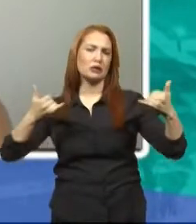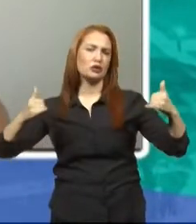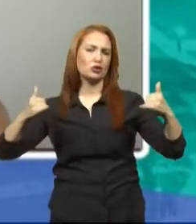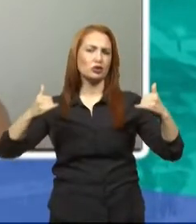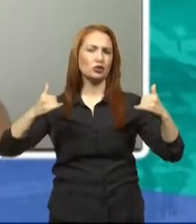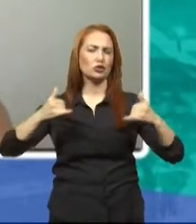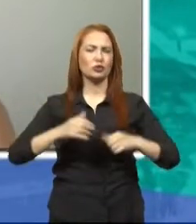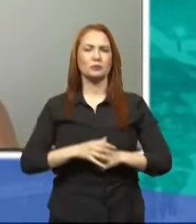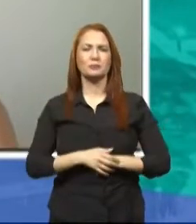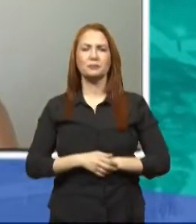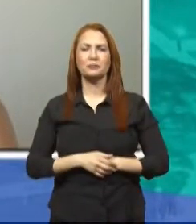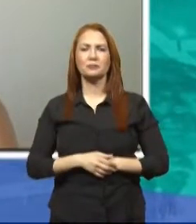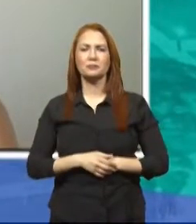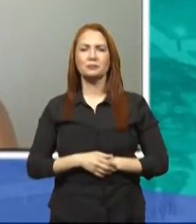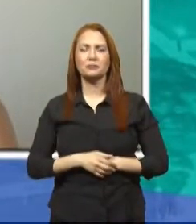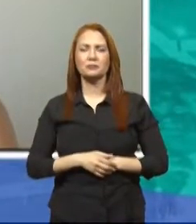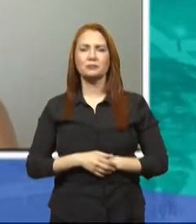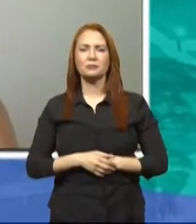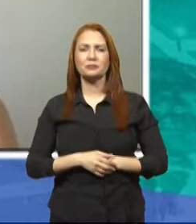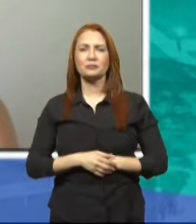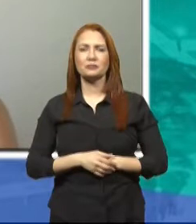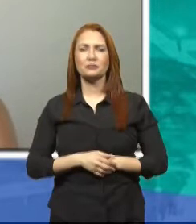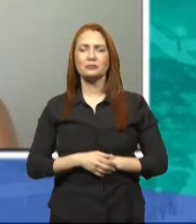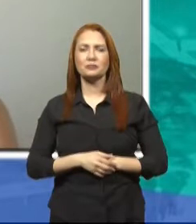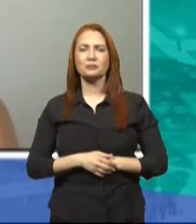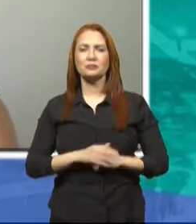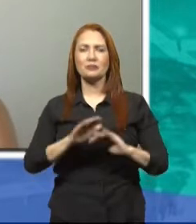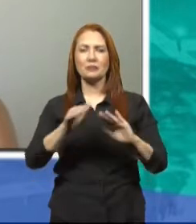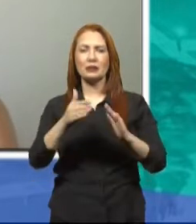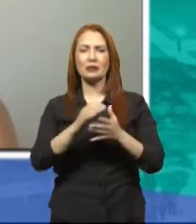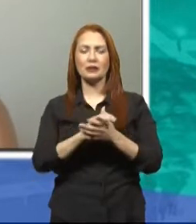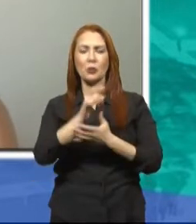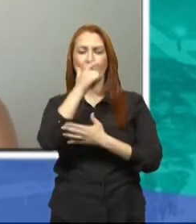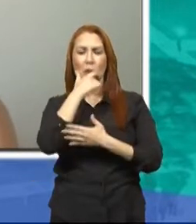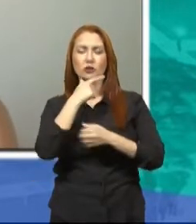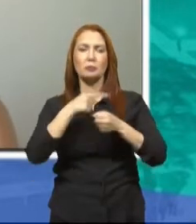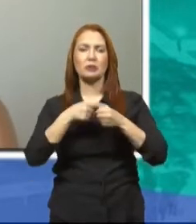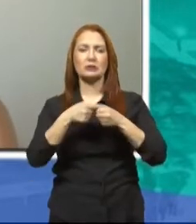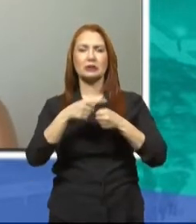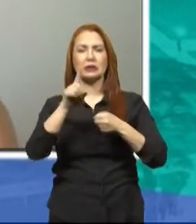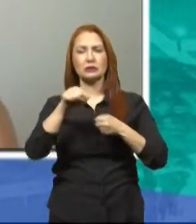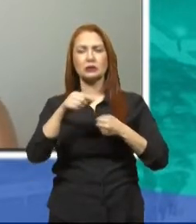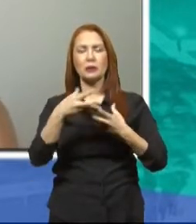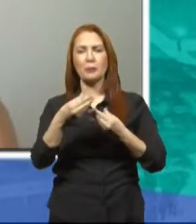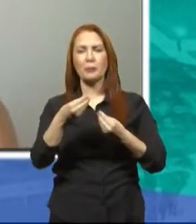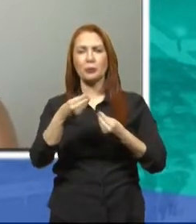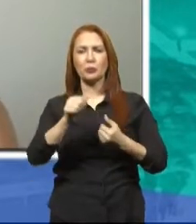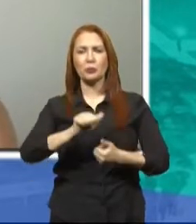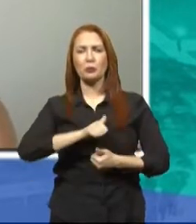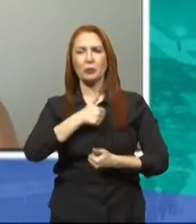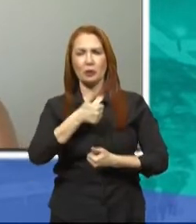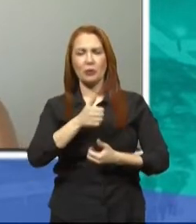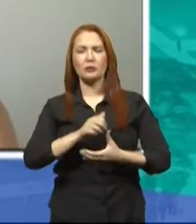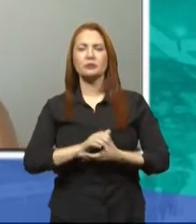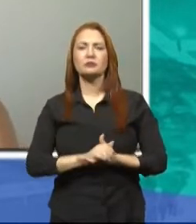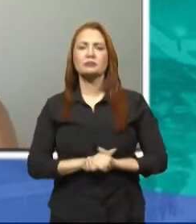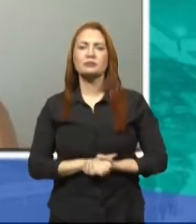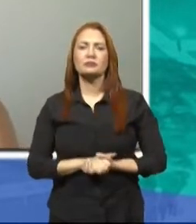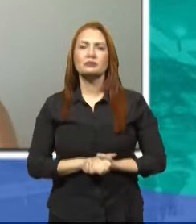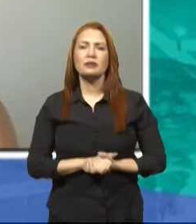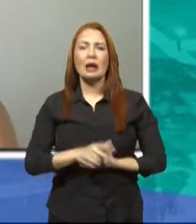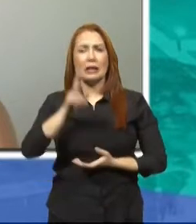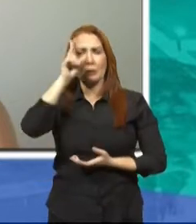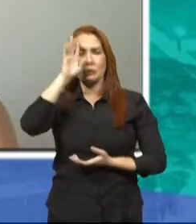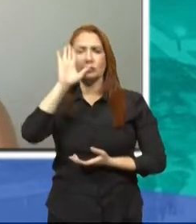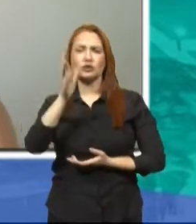e tornando a cidade assim muito melhor. Lembrando que, segundo alguns dados